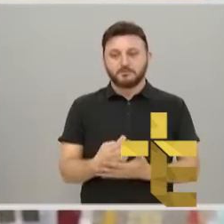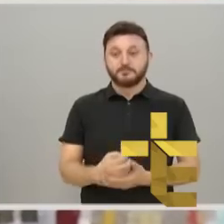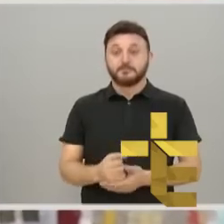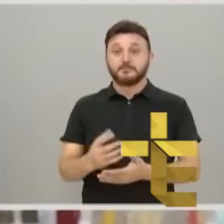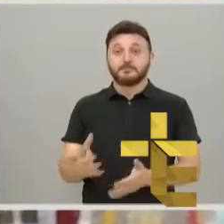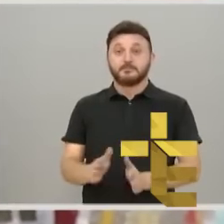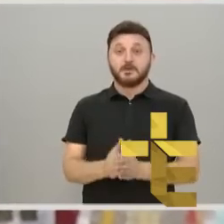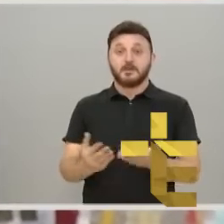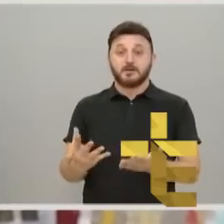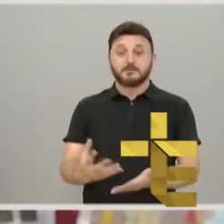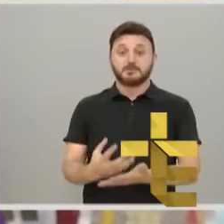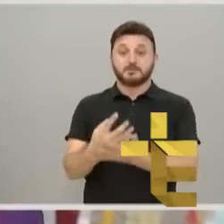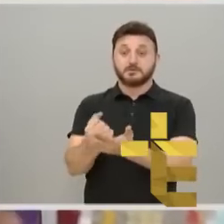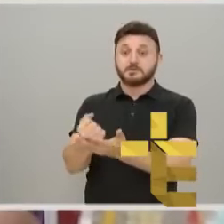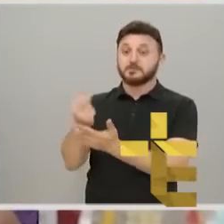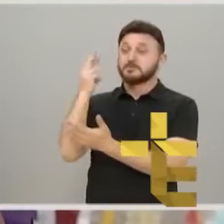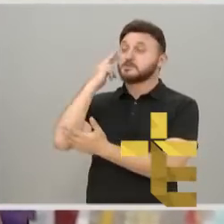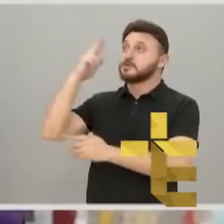Glória a vós, Senhor.